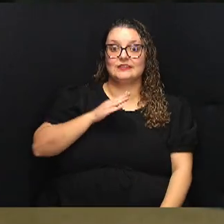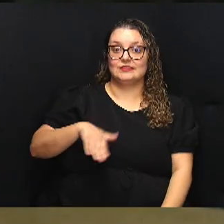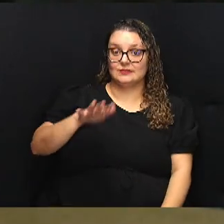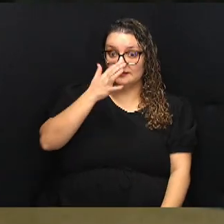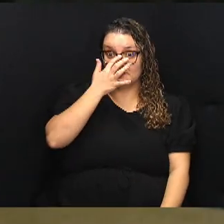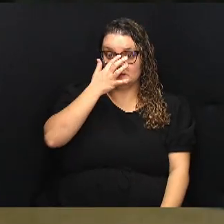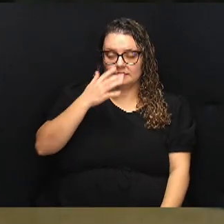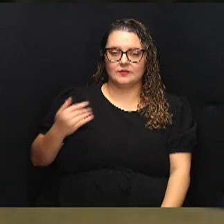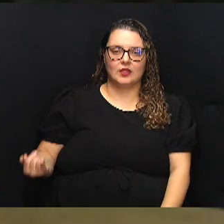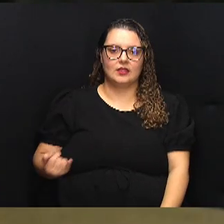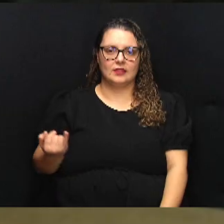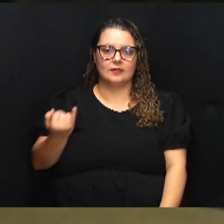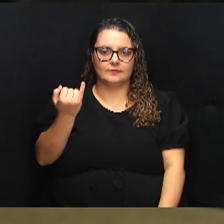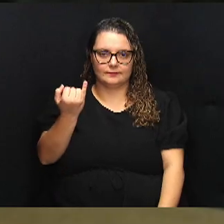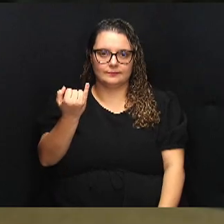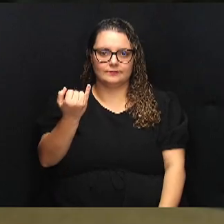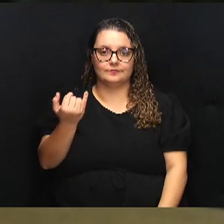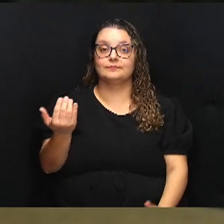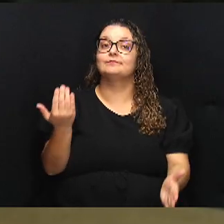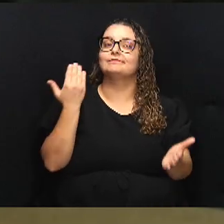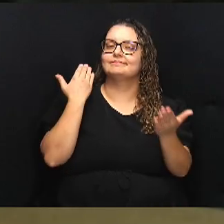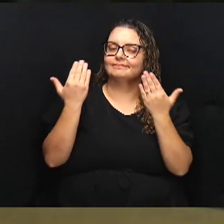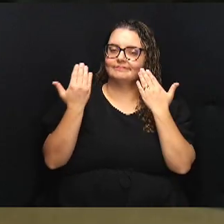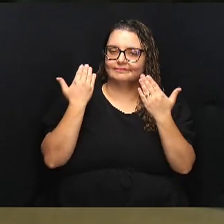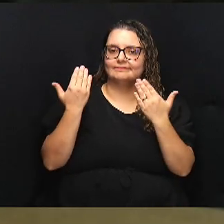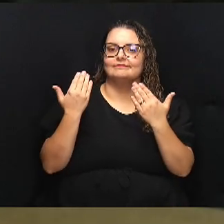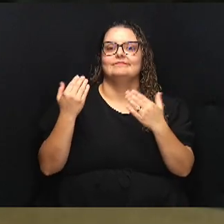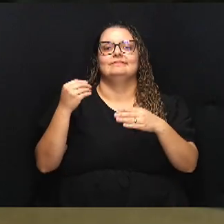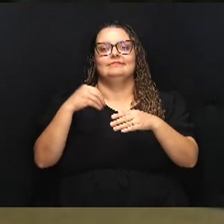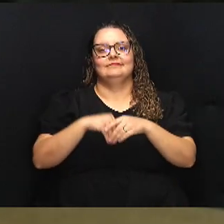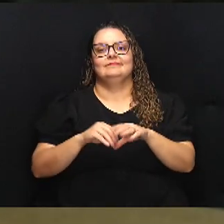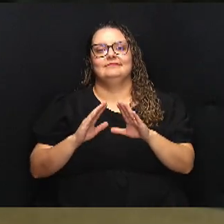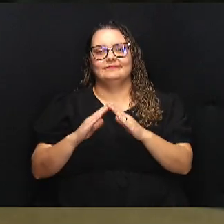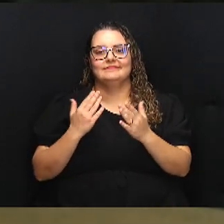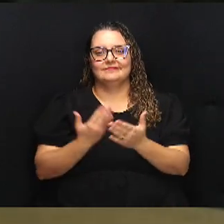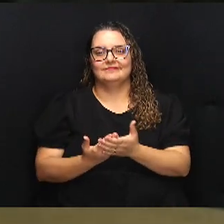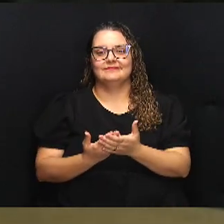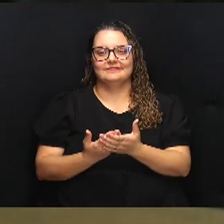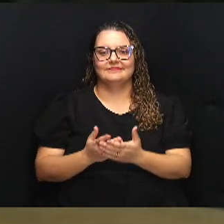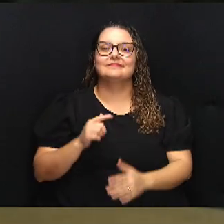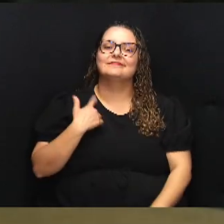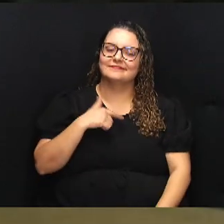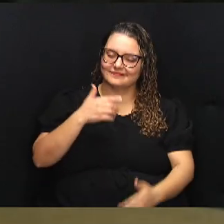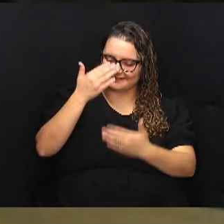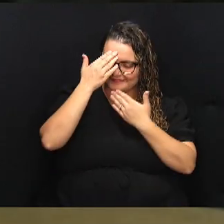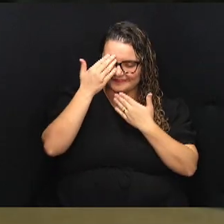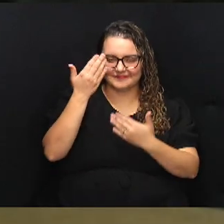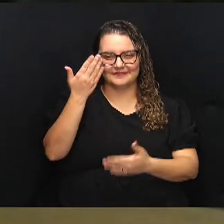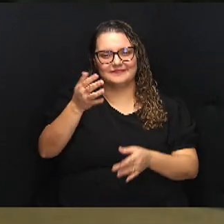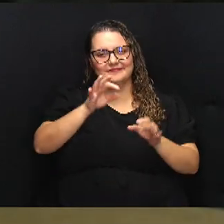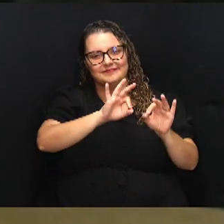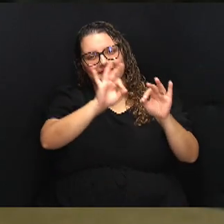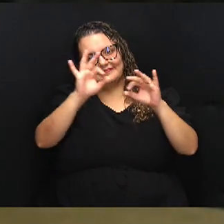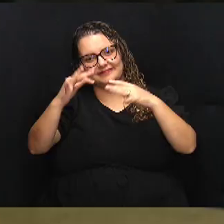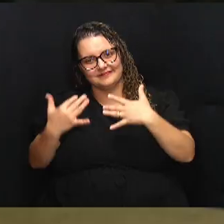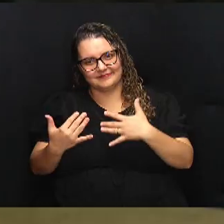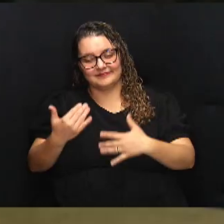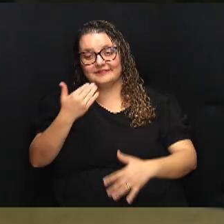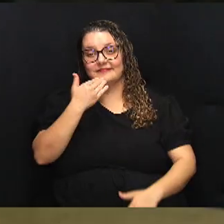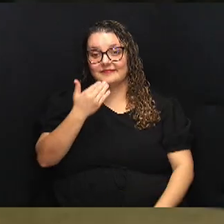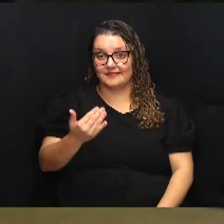a importância da psicologia nas escolas. A gente agradece você que está conosco, pedimos para que